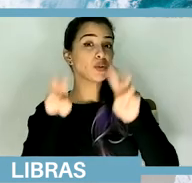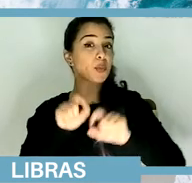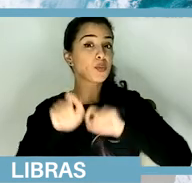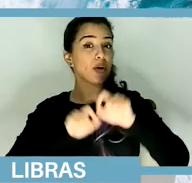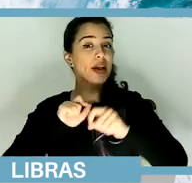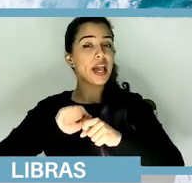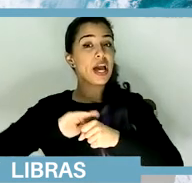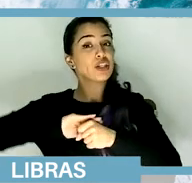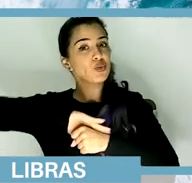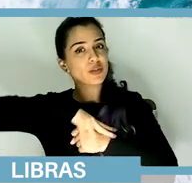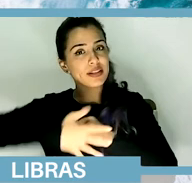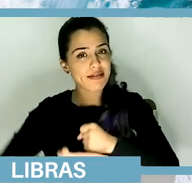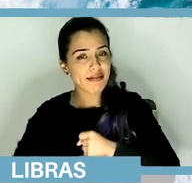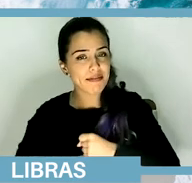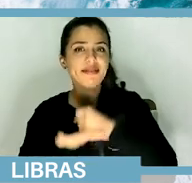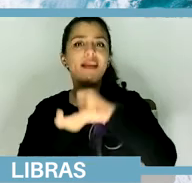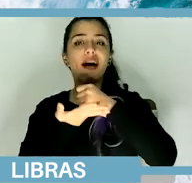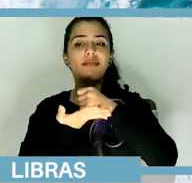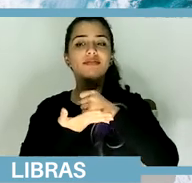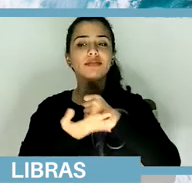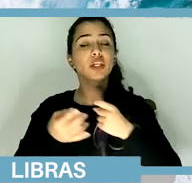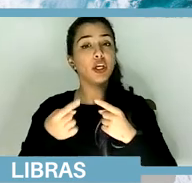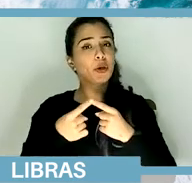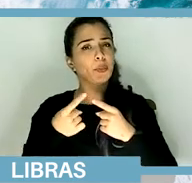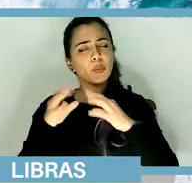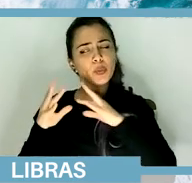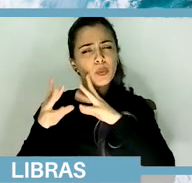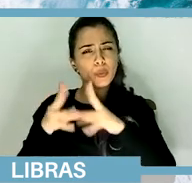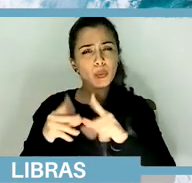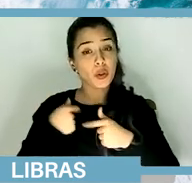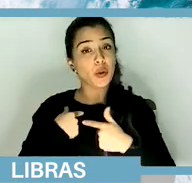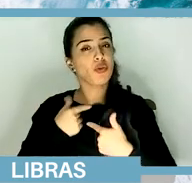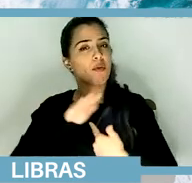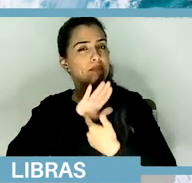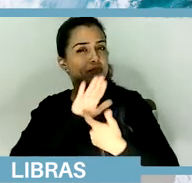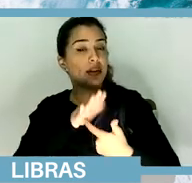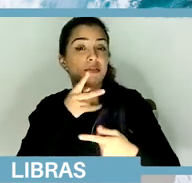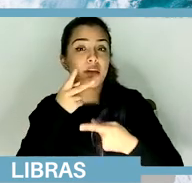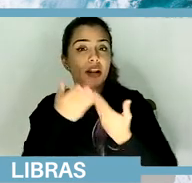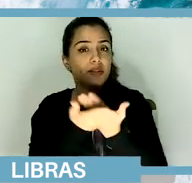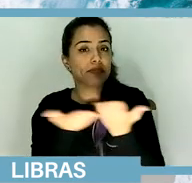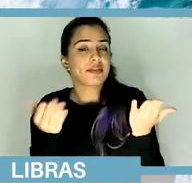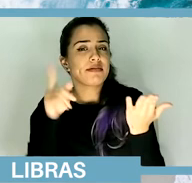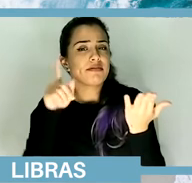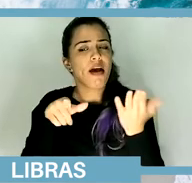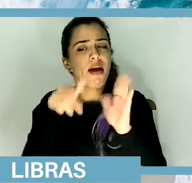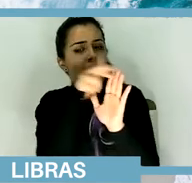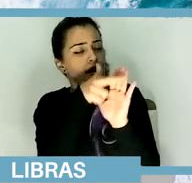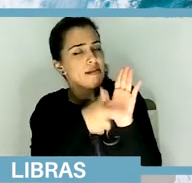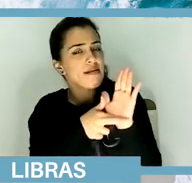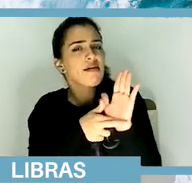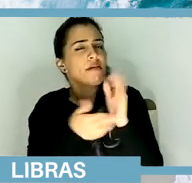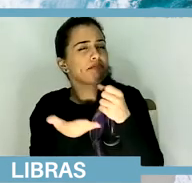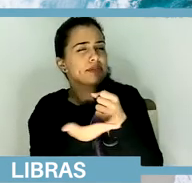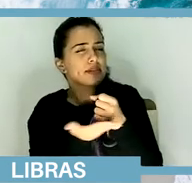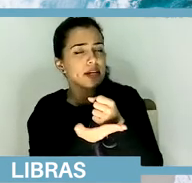tudo que eu estou falando são regrinhas, né? São o beabá ali para empreender mesmo, né? Tem que ter organização, tem que testar, tem que